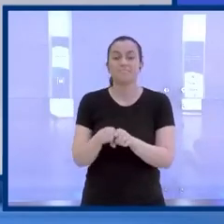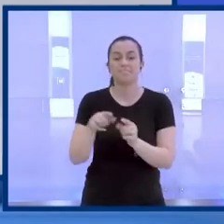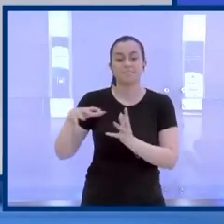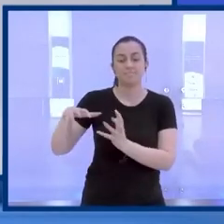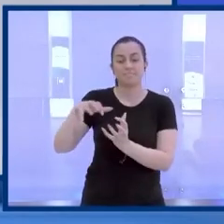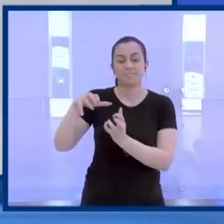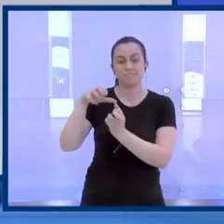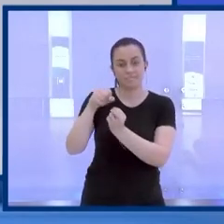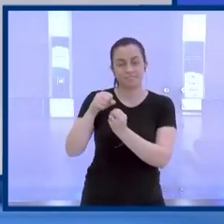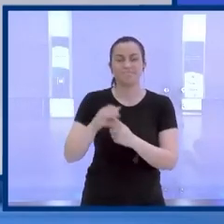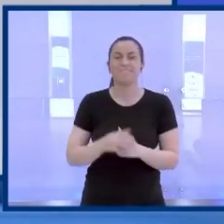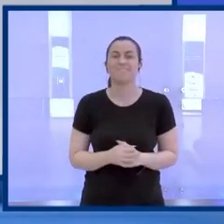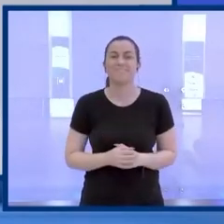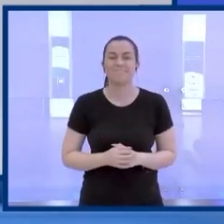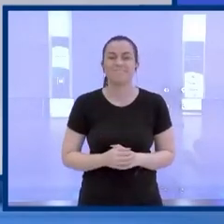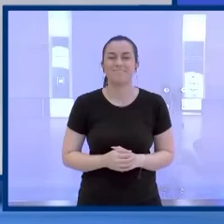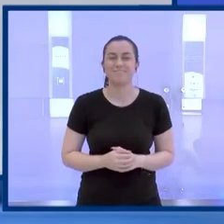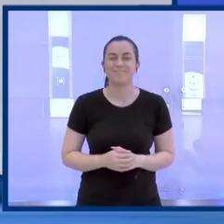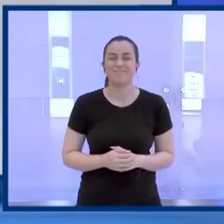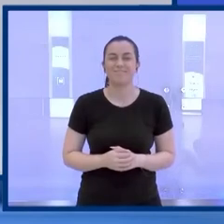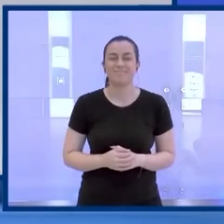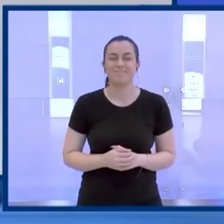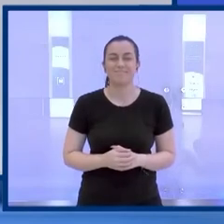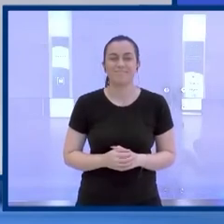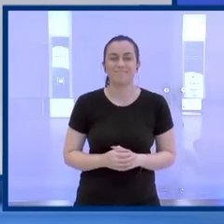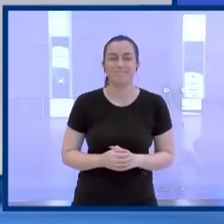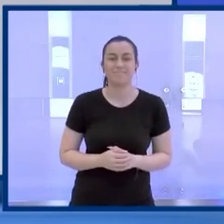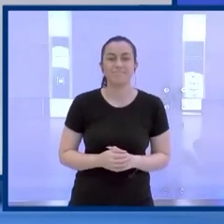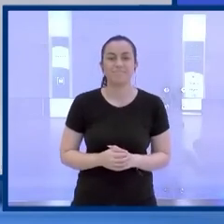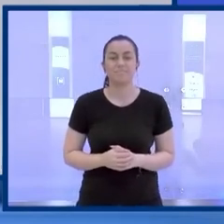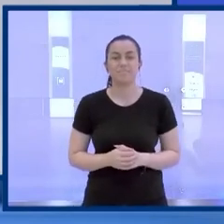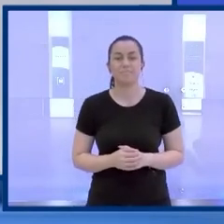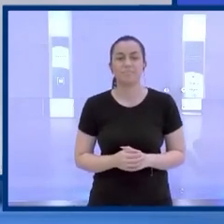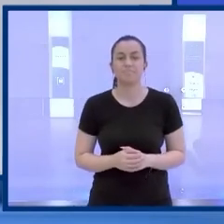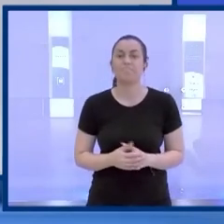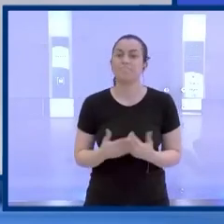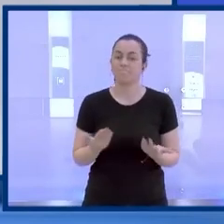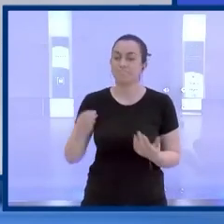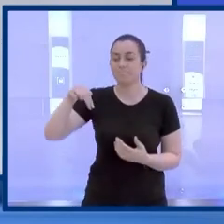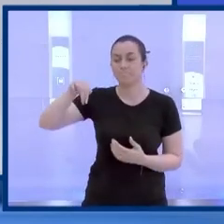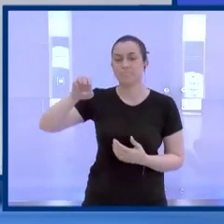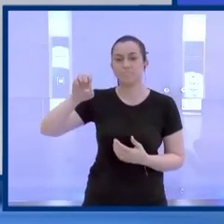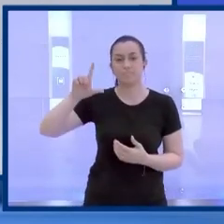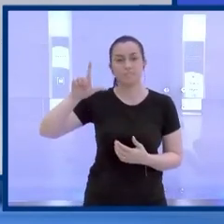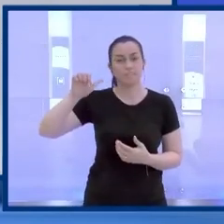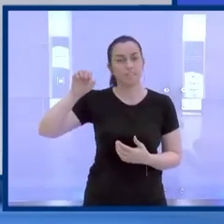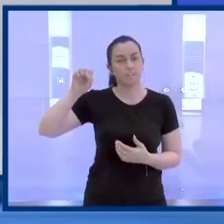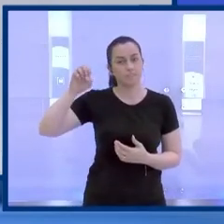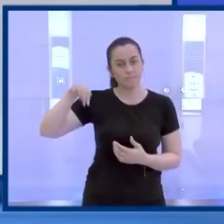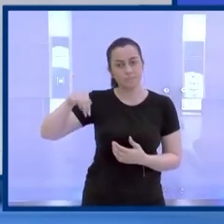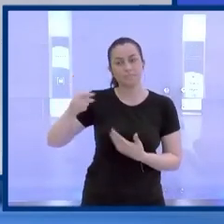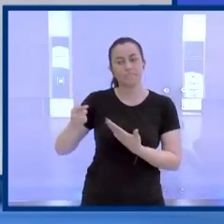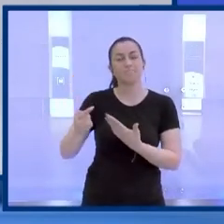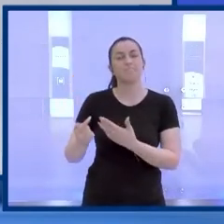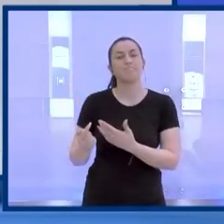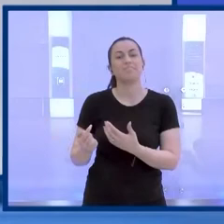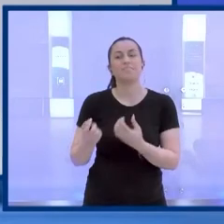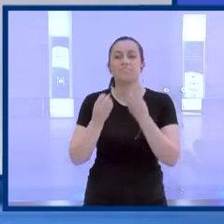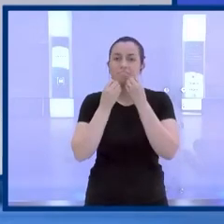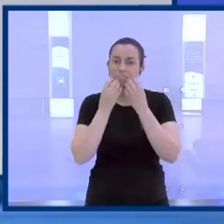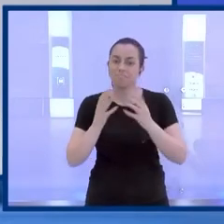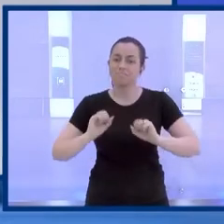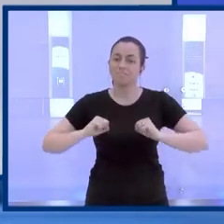Nelson, você está tomando as rédeas de uma excelente empresa. Como eu mencionei antes, é produtiva e